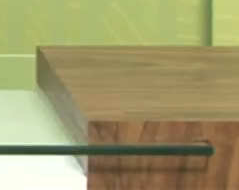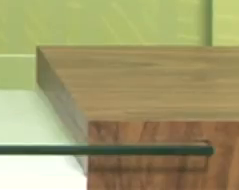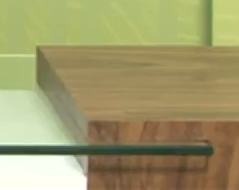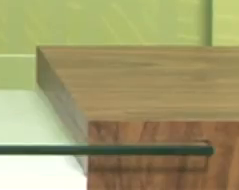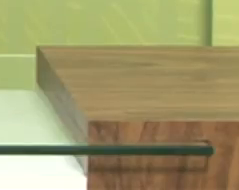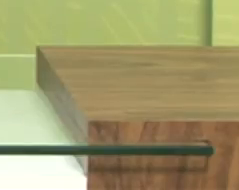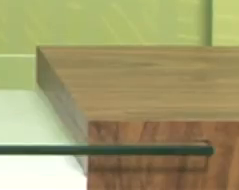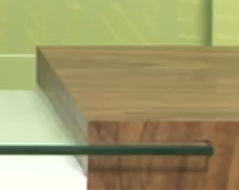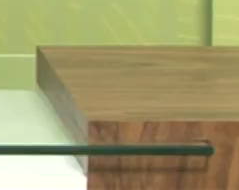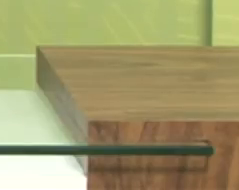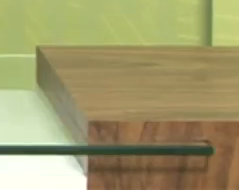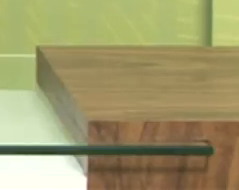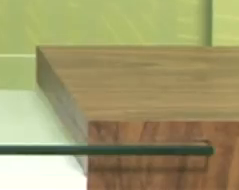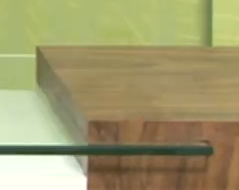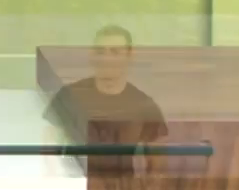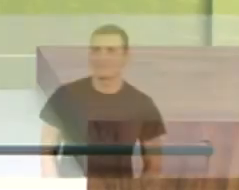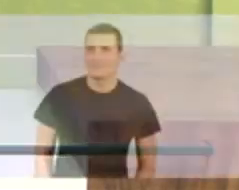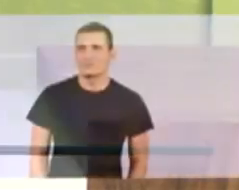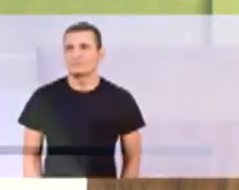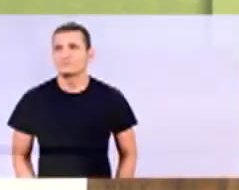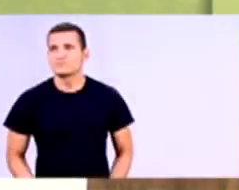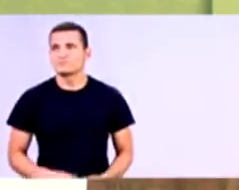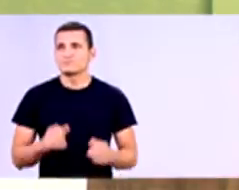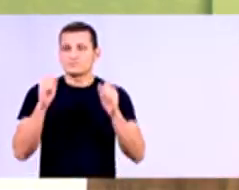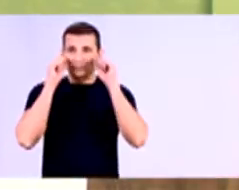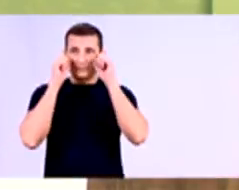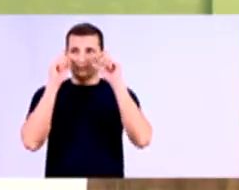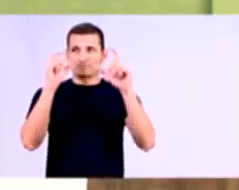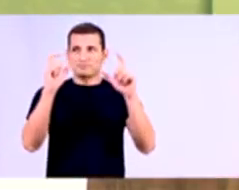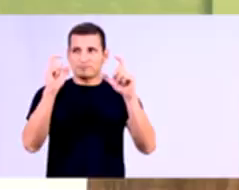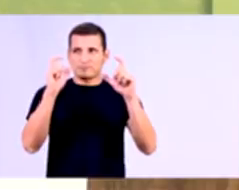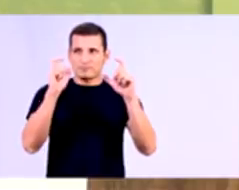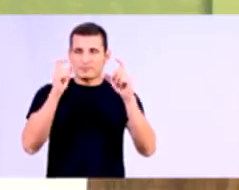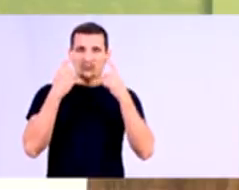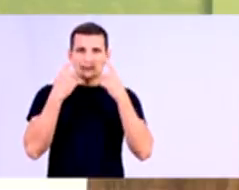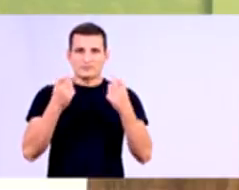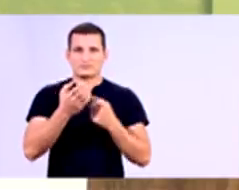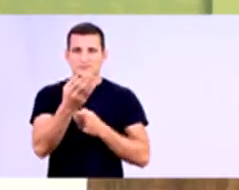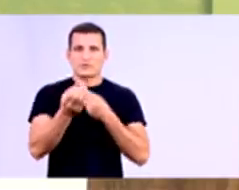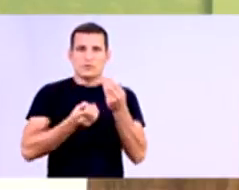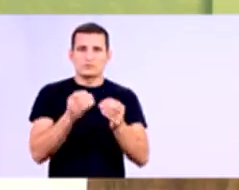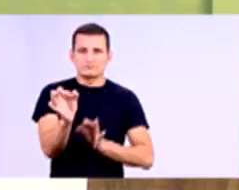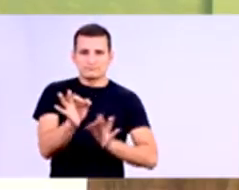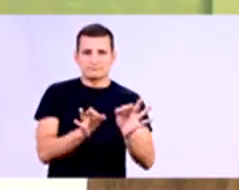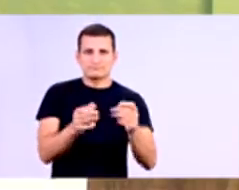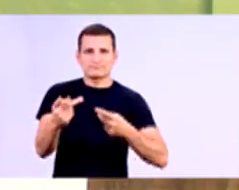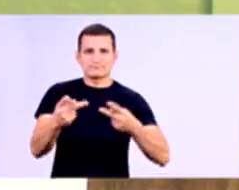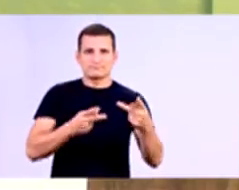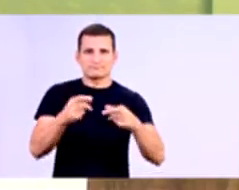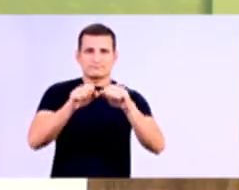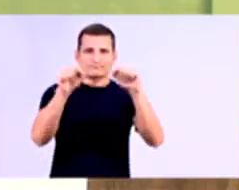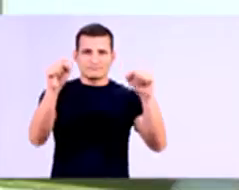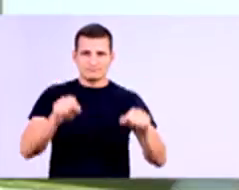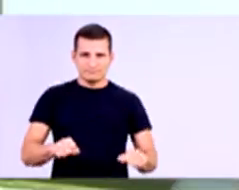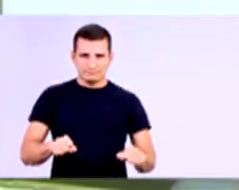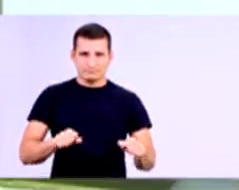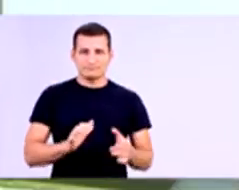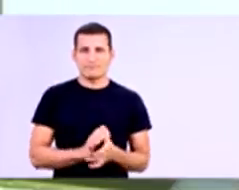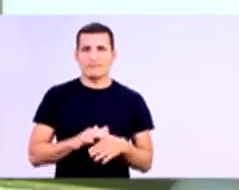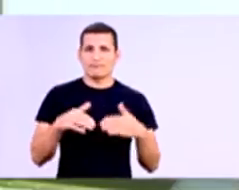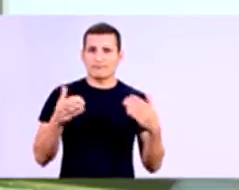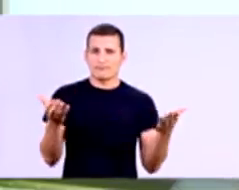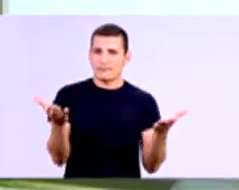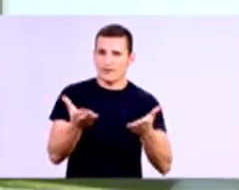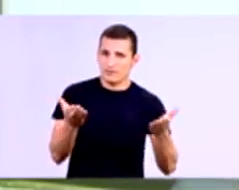mais a curiosidade de vocês aí de como que se modela alguns projetos de sistemas, né, professor? É isso aí. Então, hoje nós